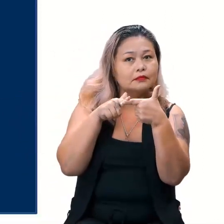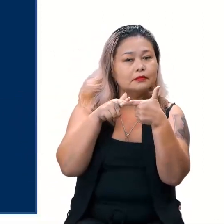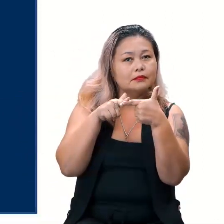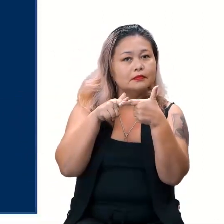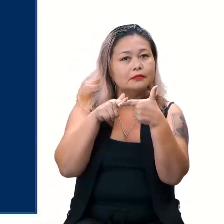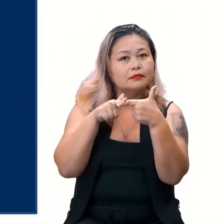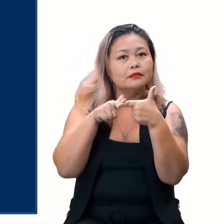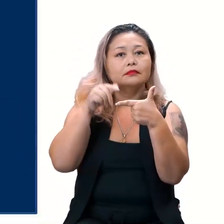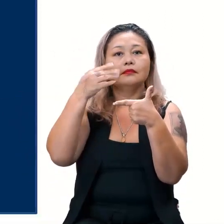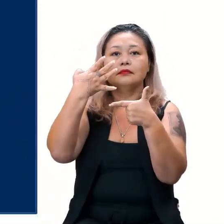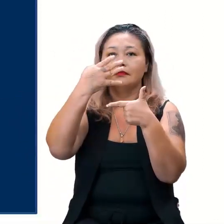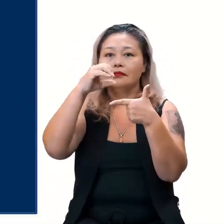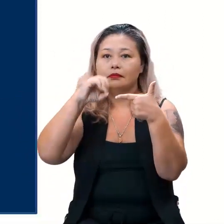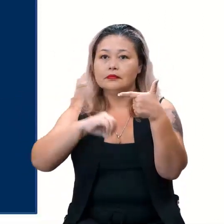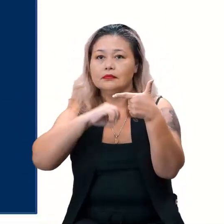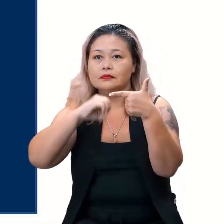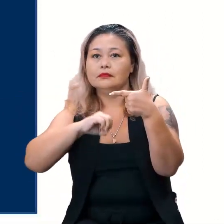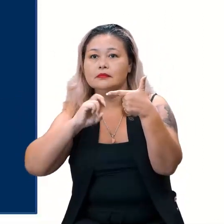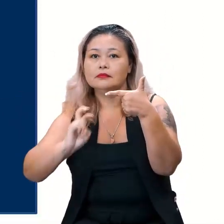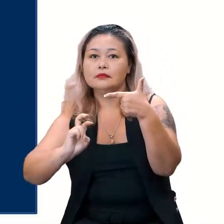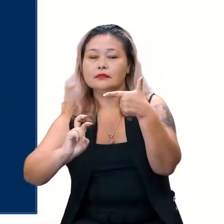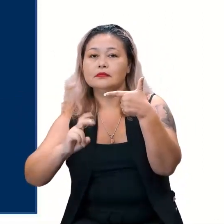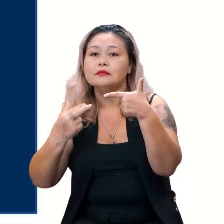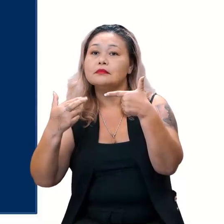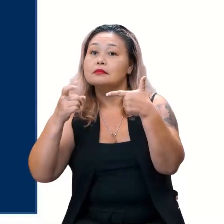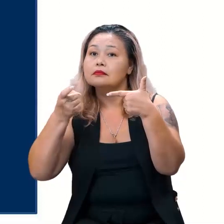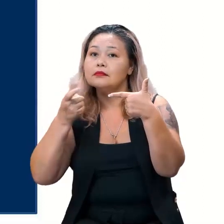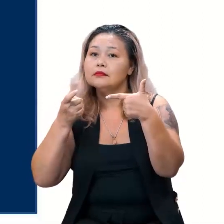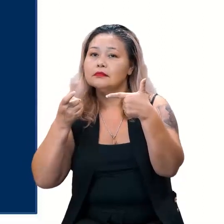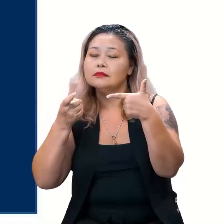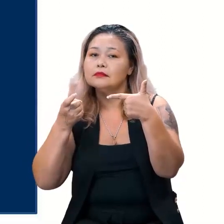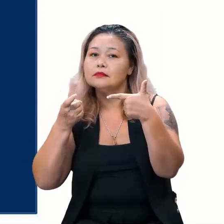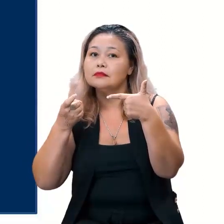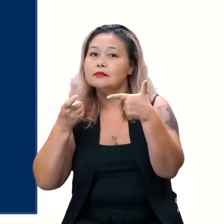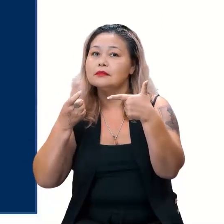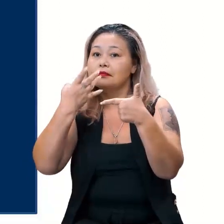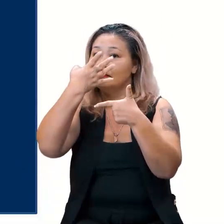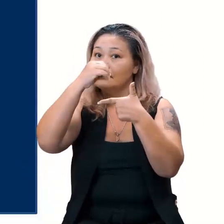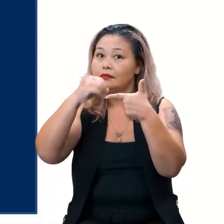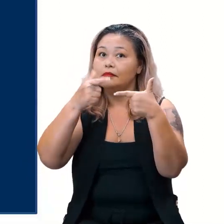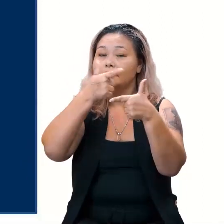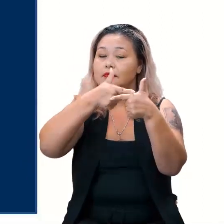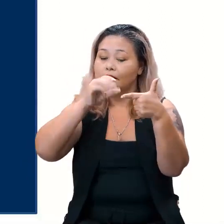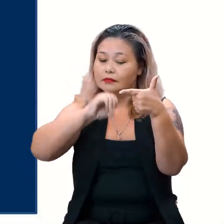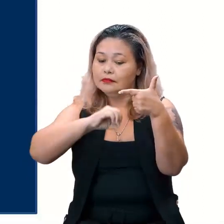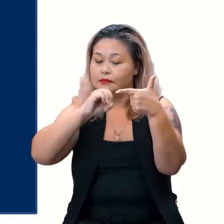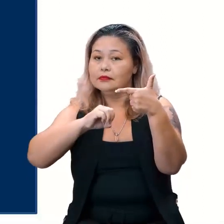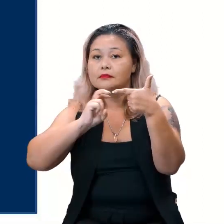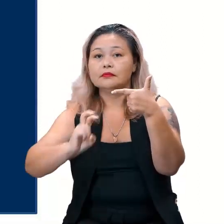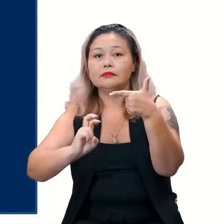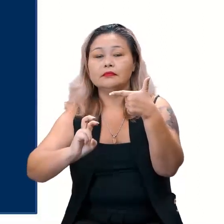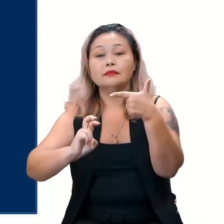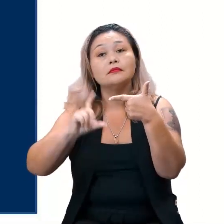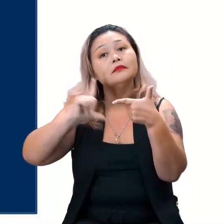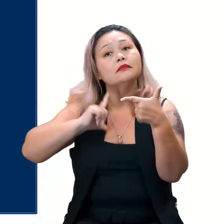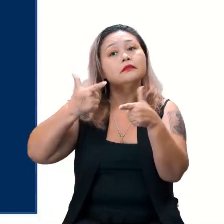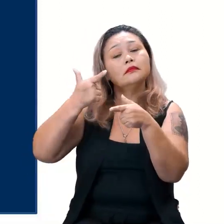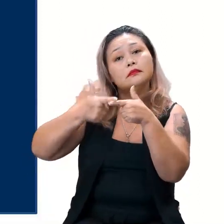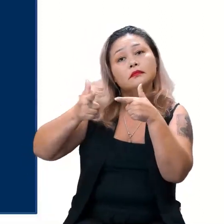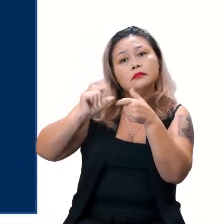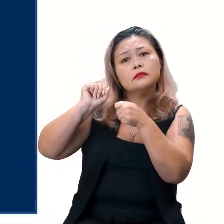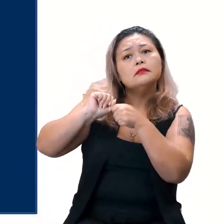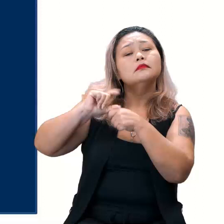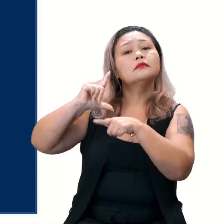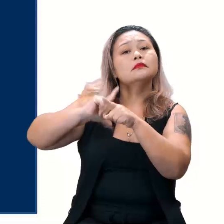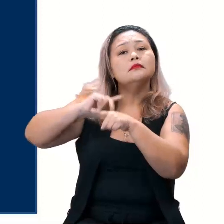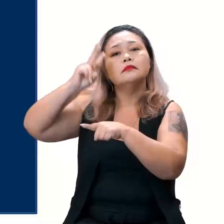Dividindo. 0,05 é igual a x. 40 dividido por 0,05? Para quem tem dificuldade ainda,